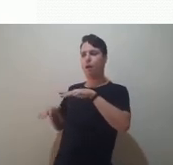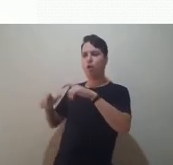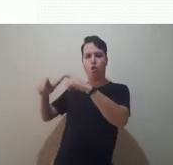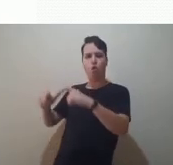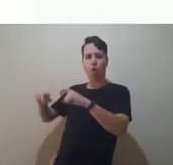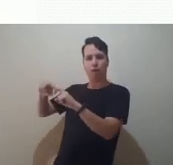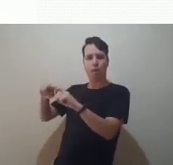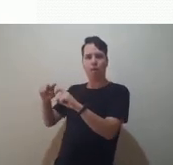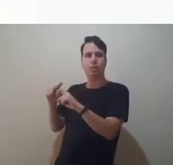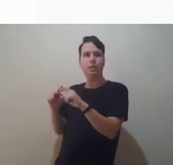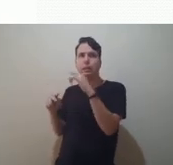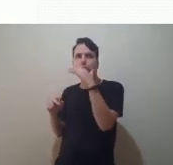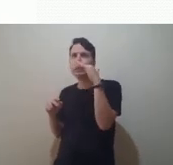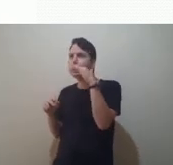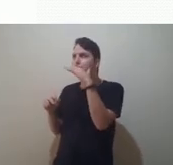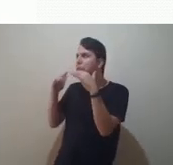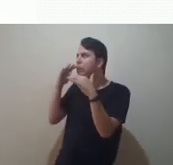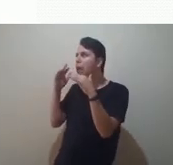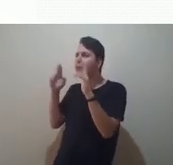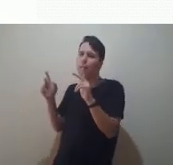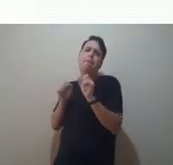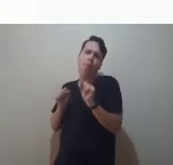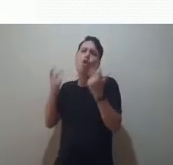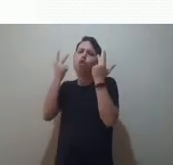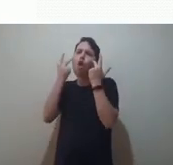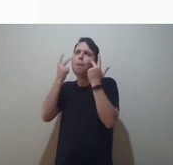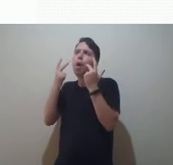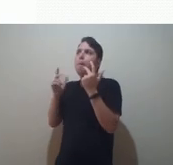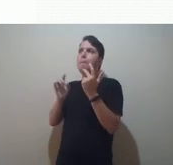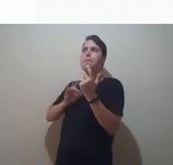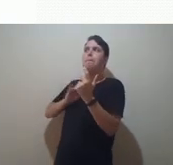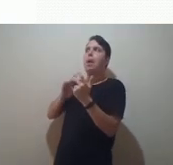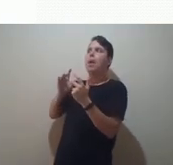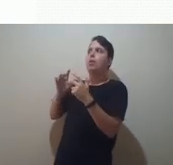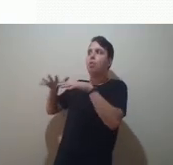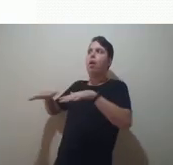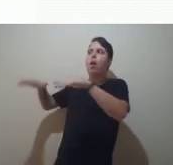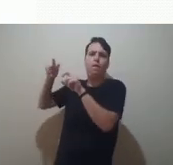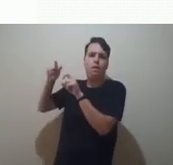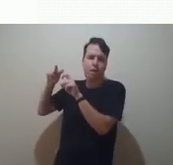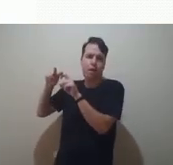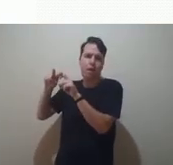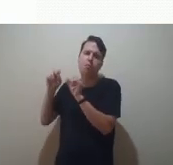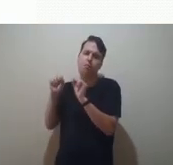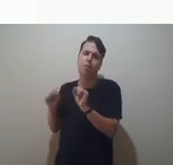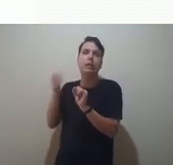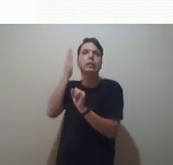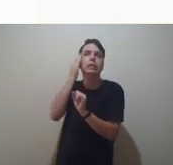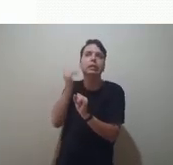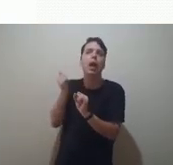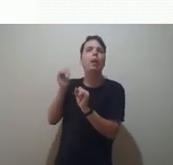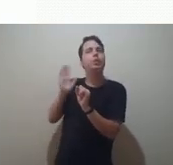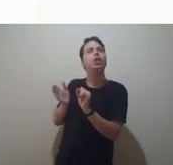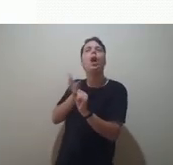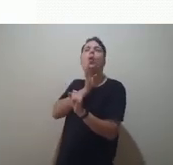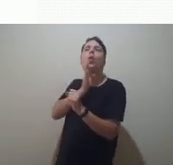ambiente do hospital veterinário, que tem muitos cheiros. Às vezes o animal já passou por aquele local e já sabe o